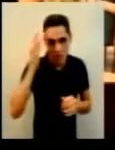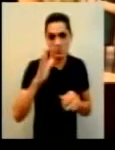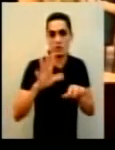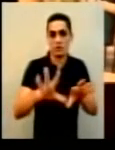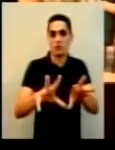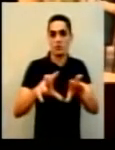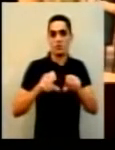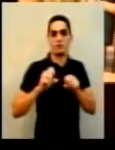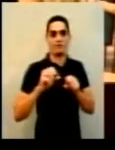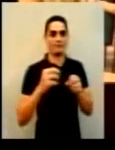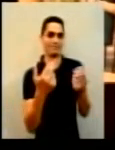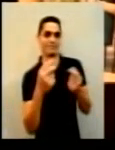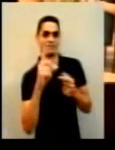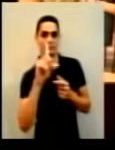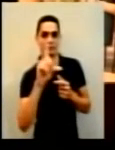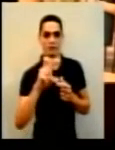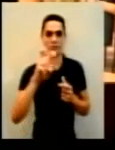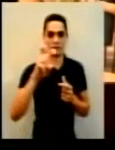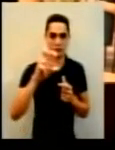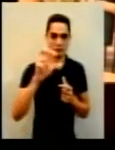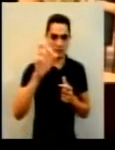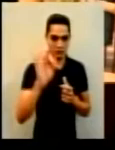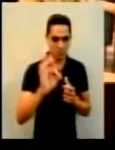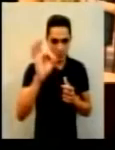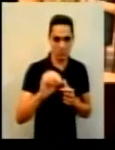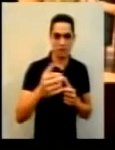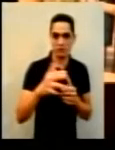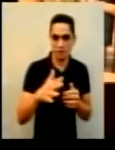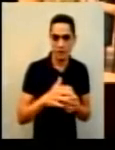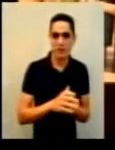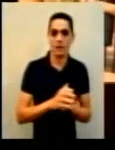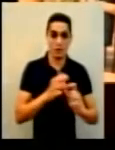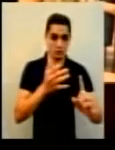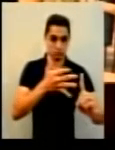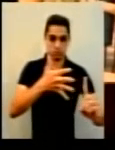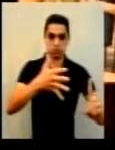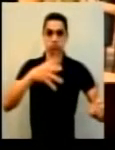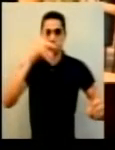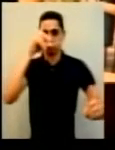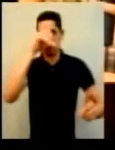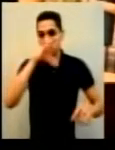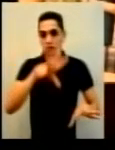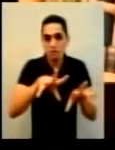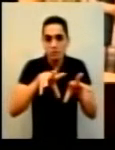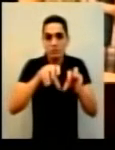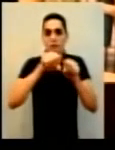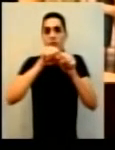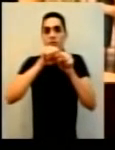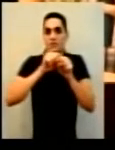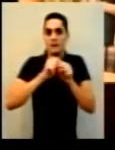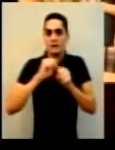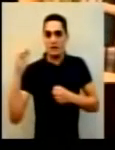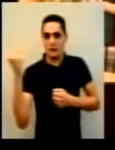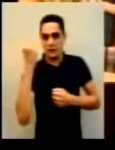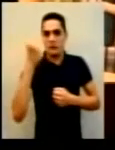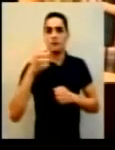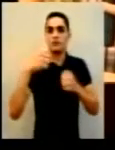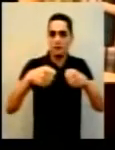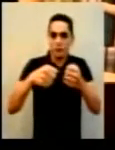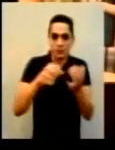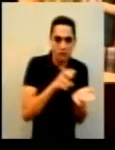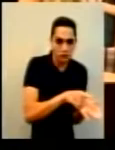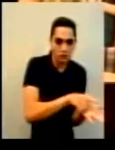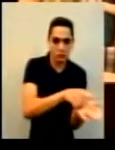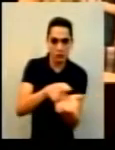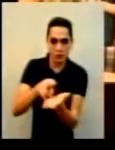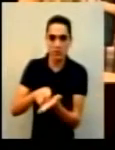momento 884 síndrome respiratória grave internados que precisaram de uma internação, mas também temos